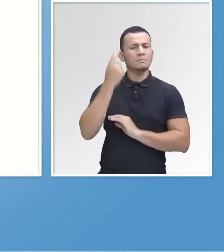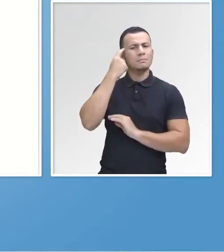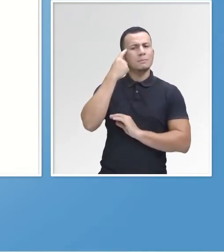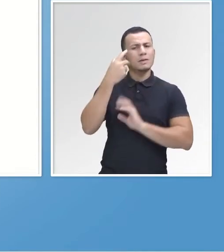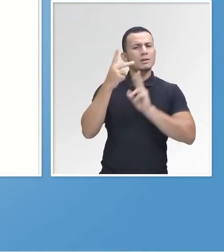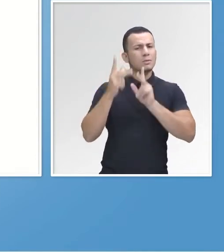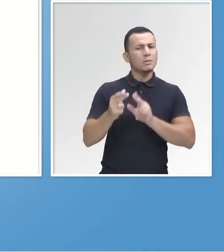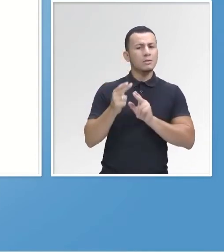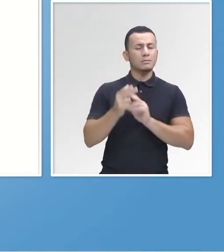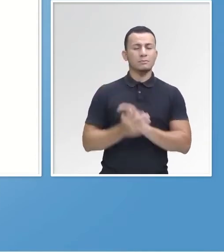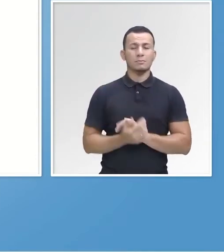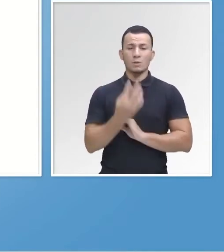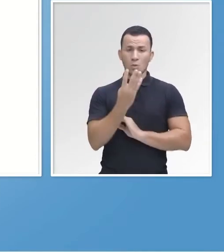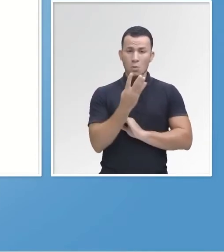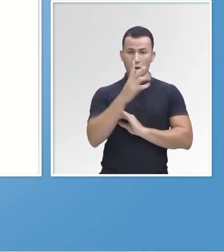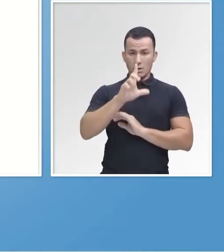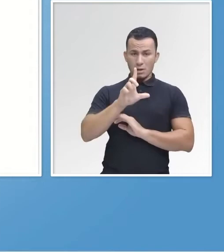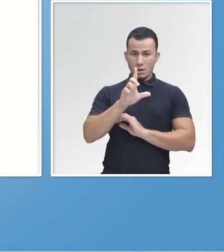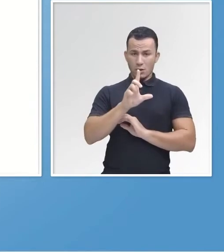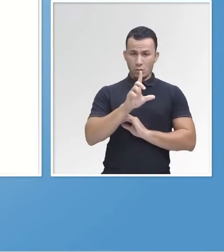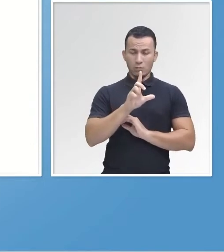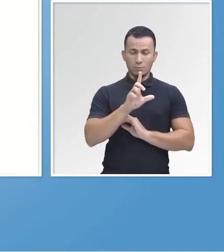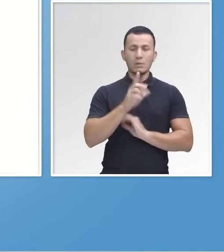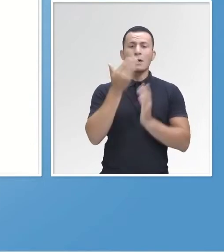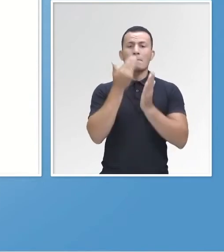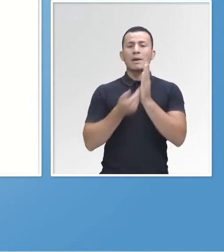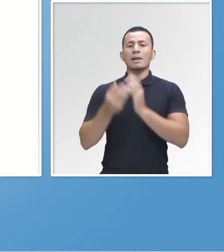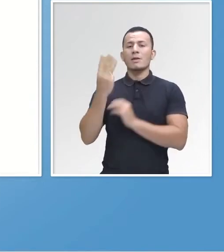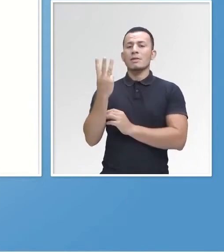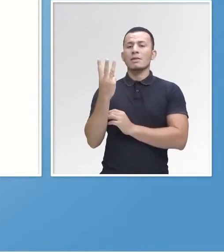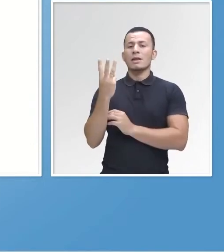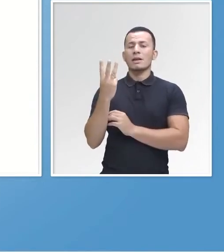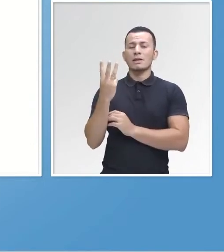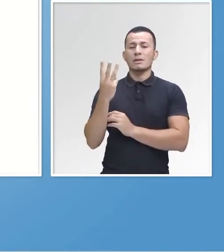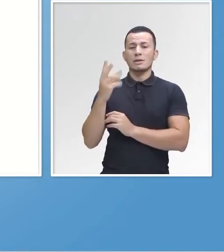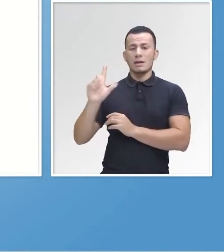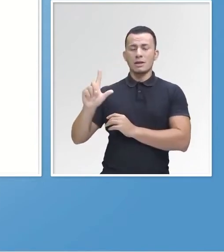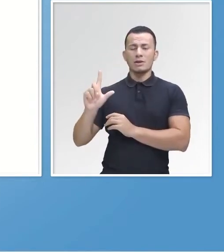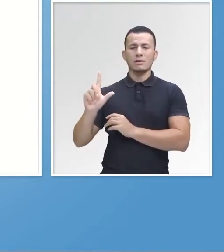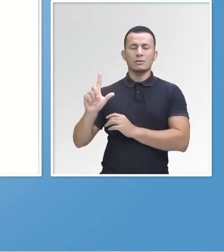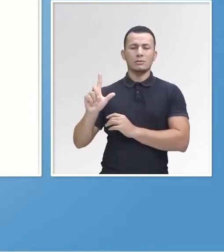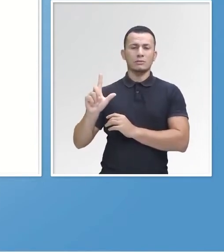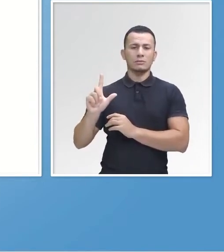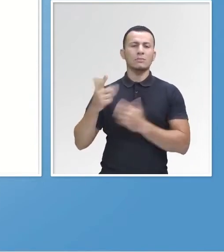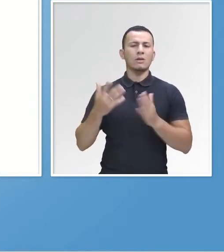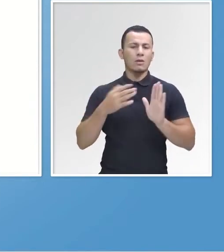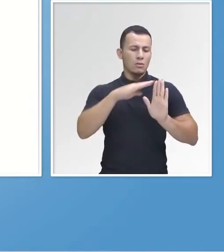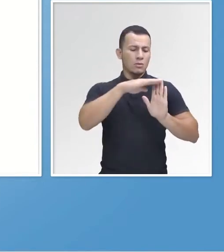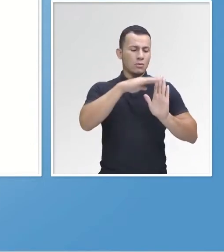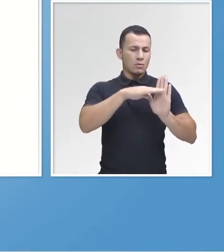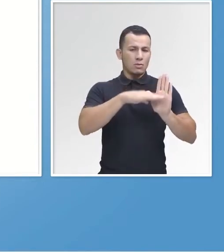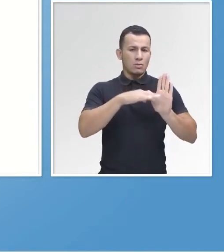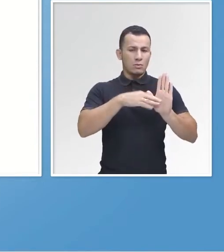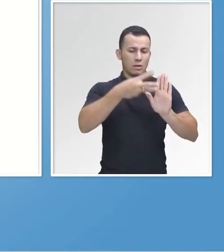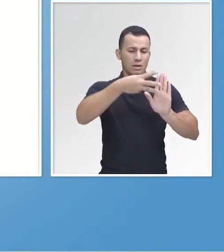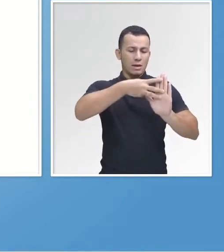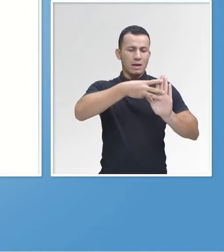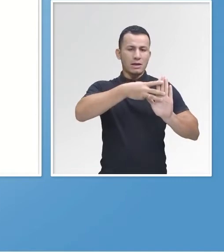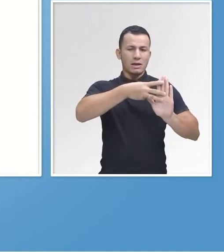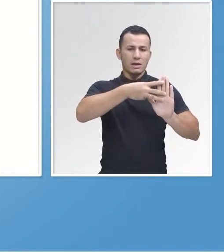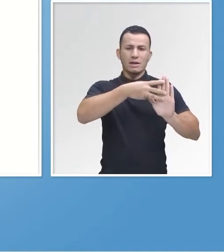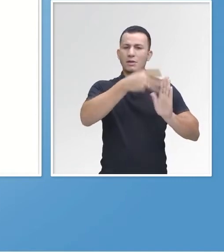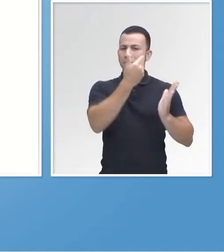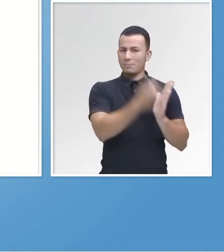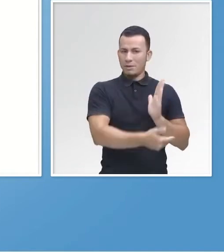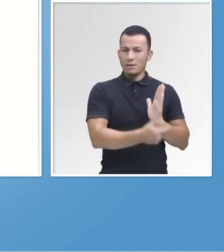e eu tenho quatro litros no Galão ele perdeu 3 ou seja essas três partes aqui se foram sobrou só